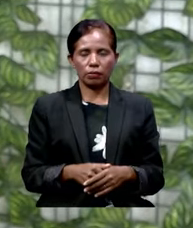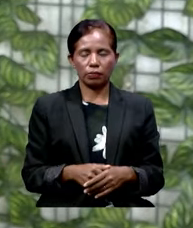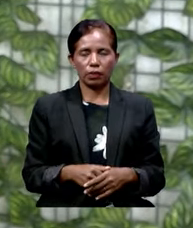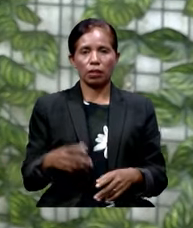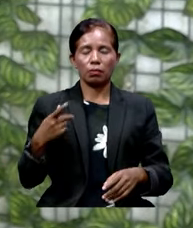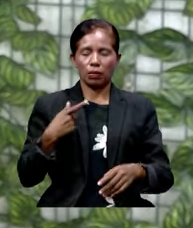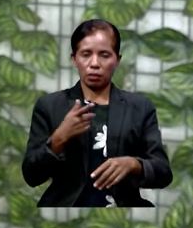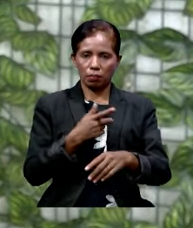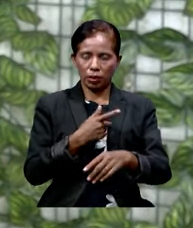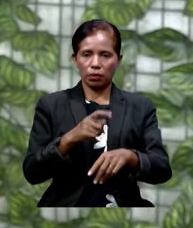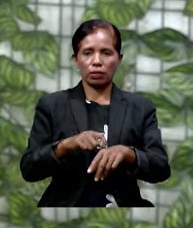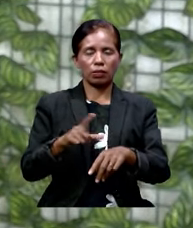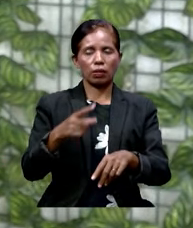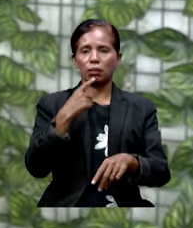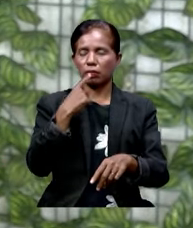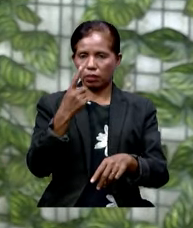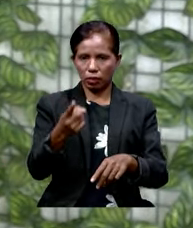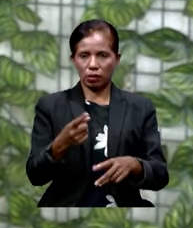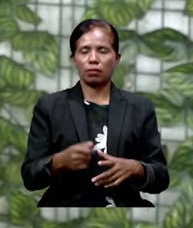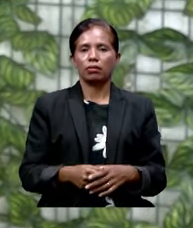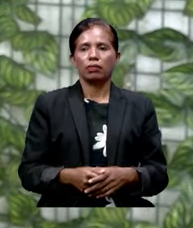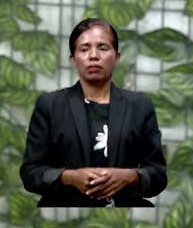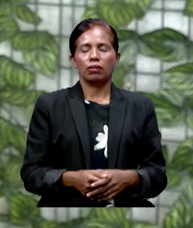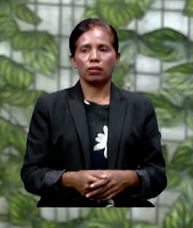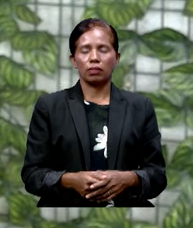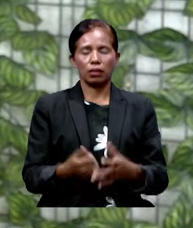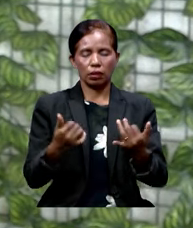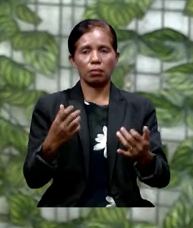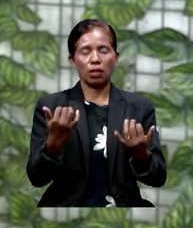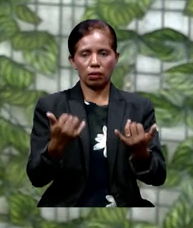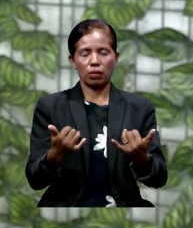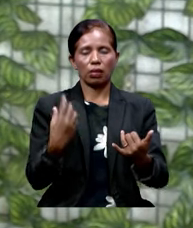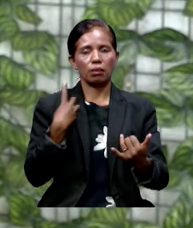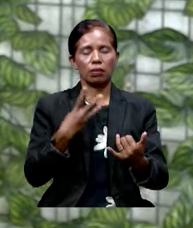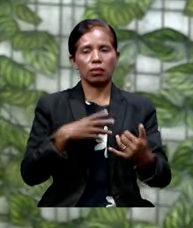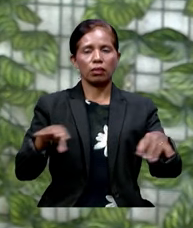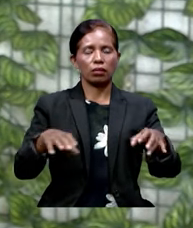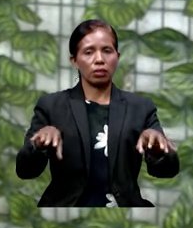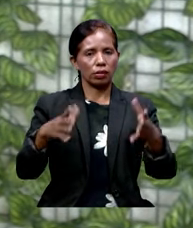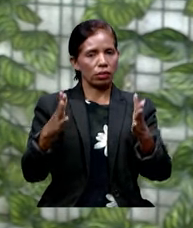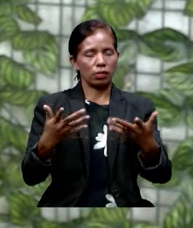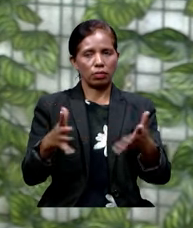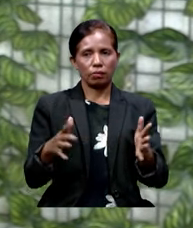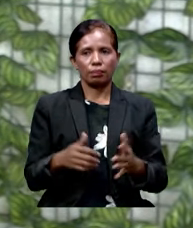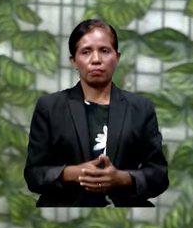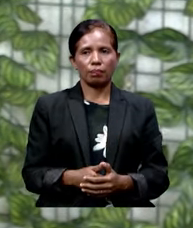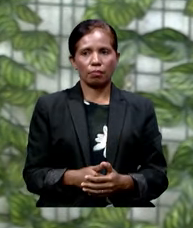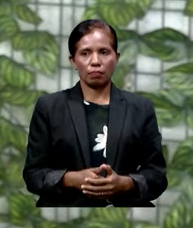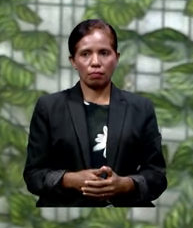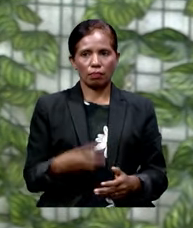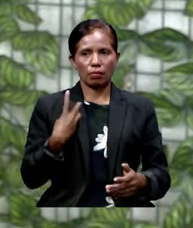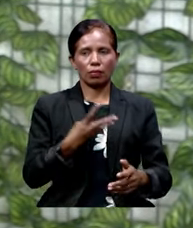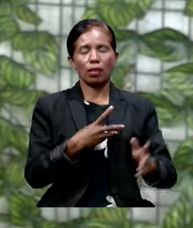parlamento, assim como se menciona, mas bem, e a condição vai fazer agora. Antes, né, Comissão Função Pública